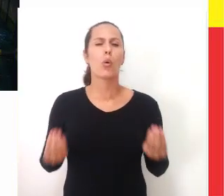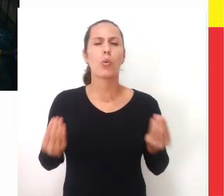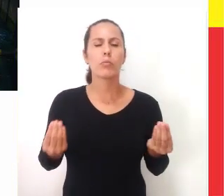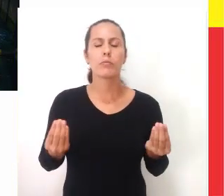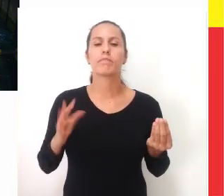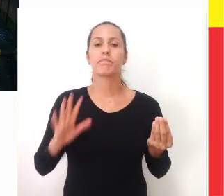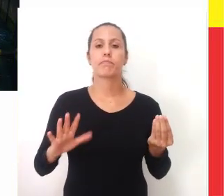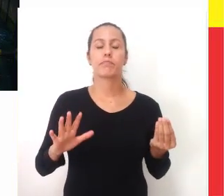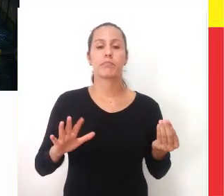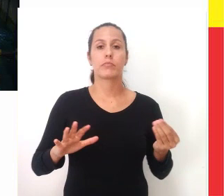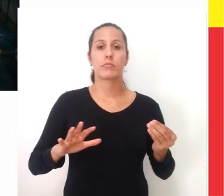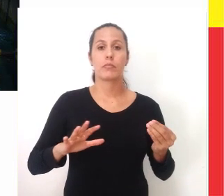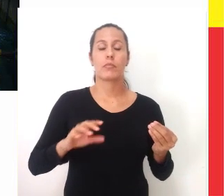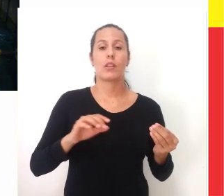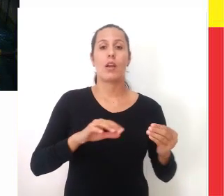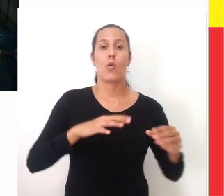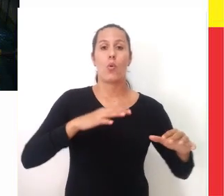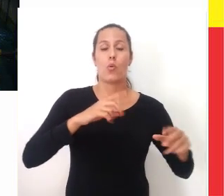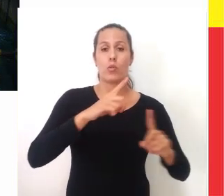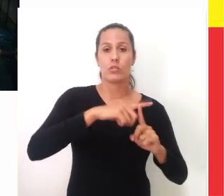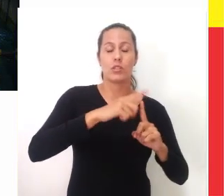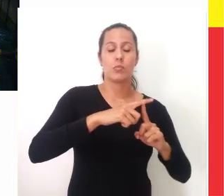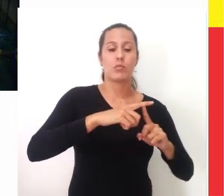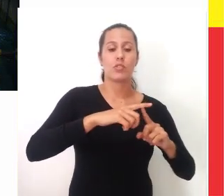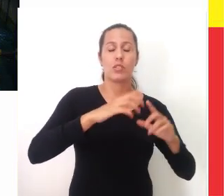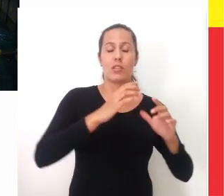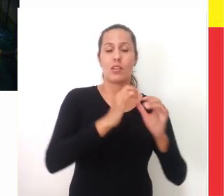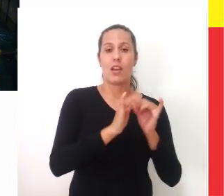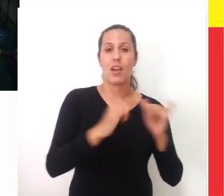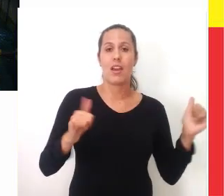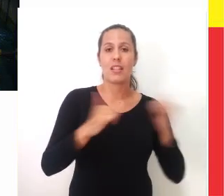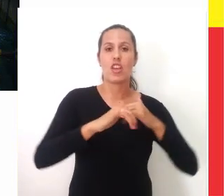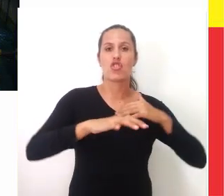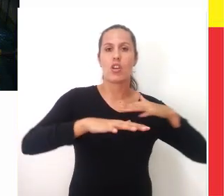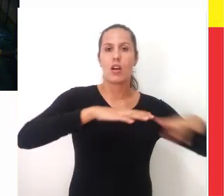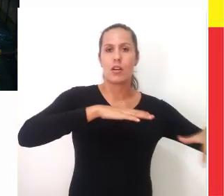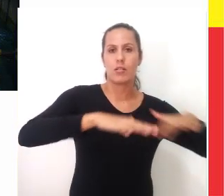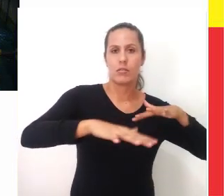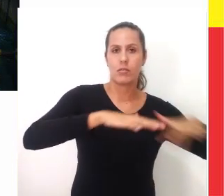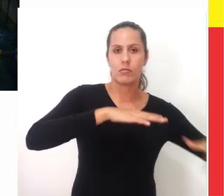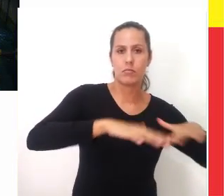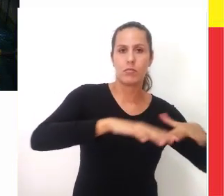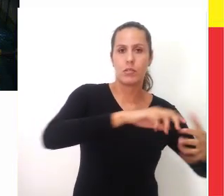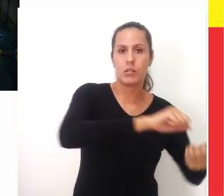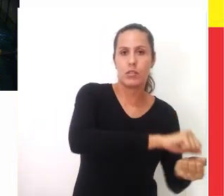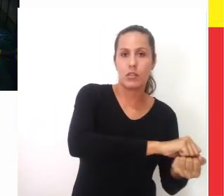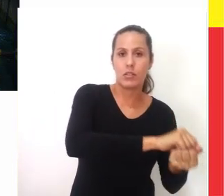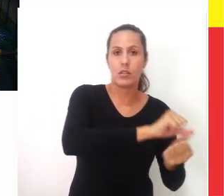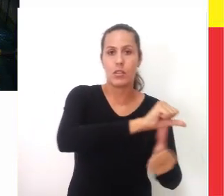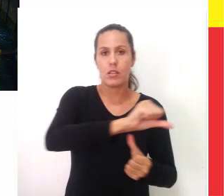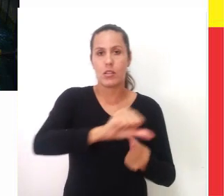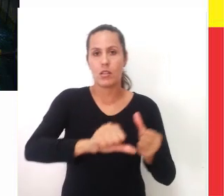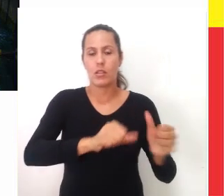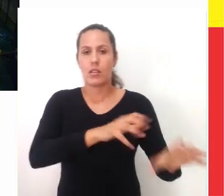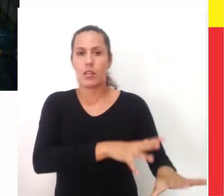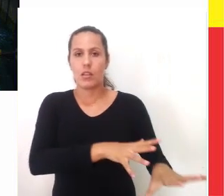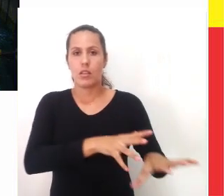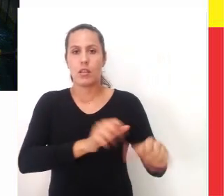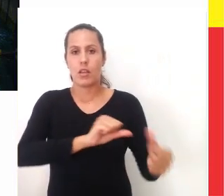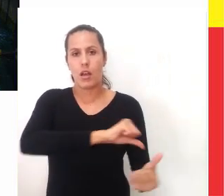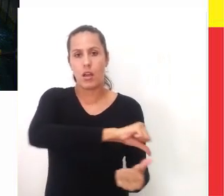quando existe uma transformação da energia cinética do movimento das águas